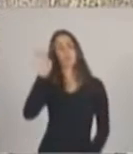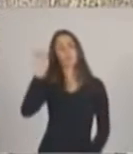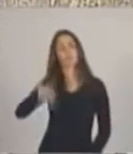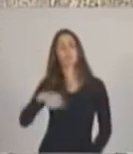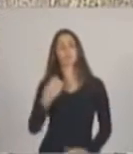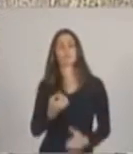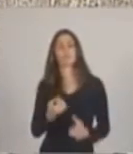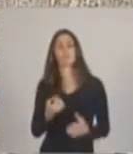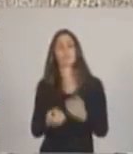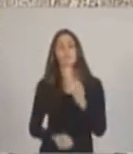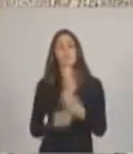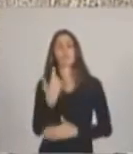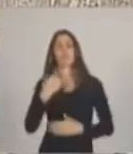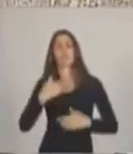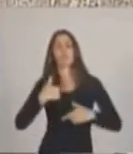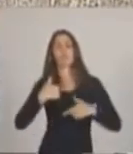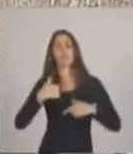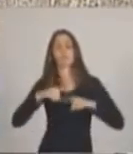especialmente